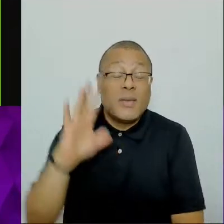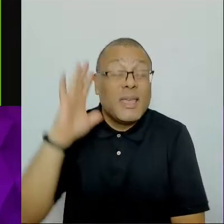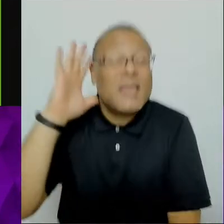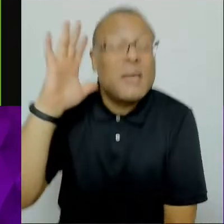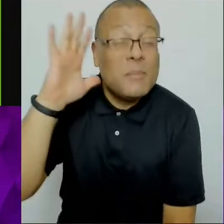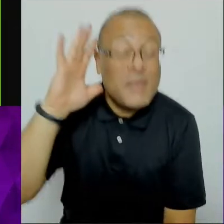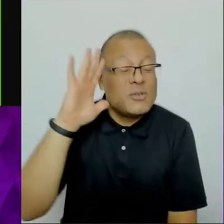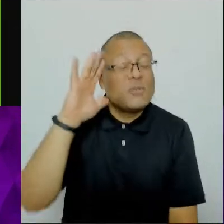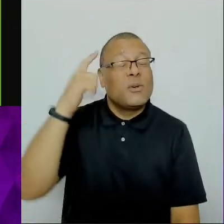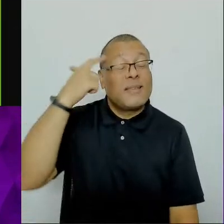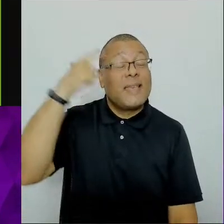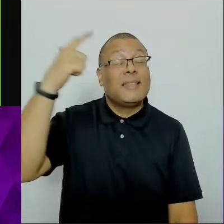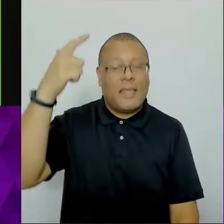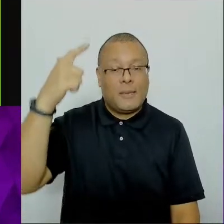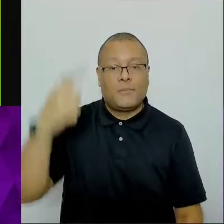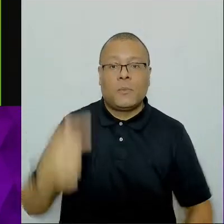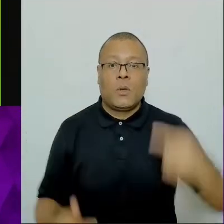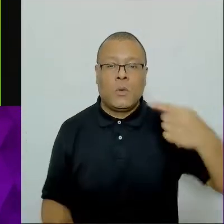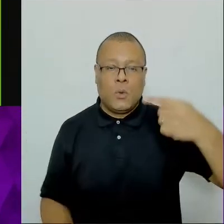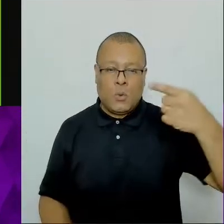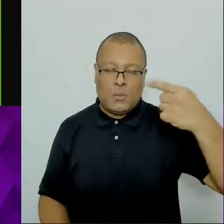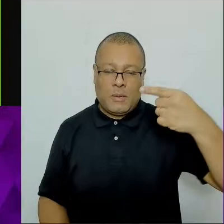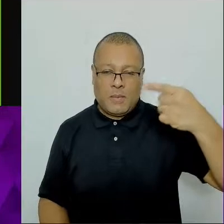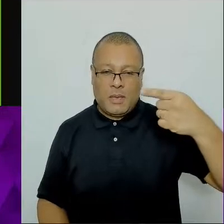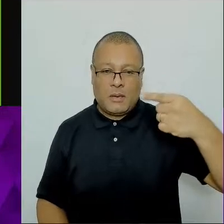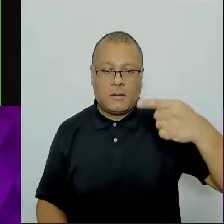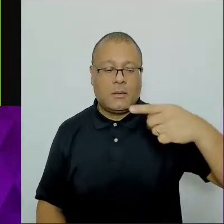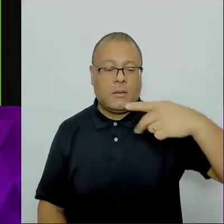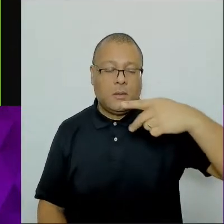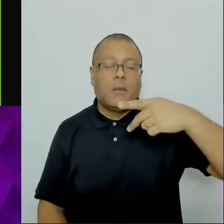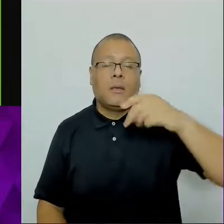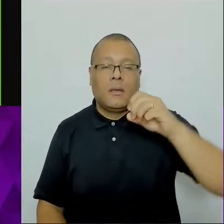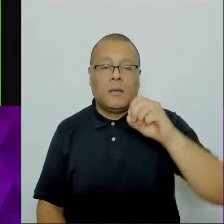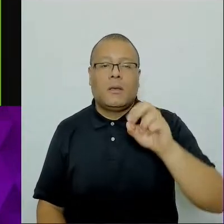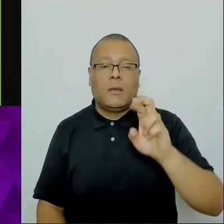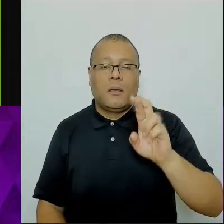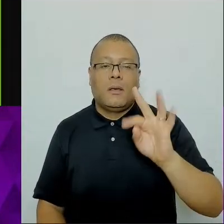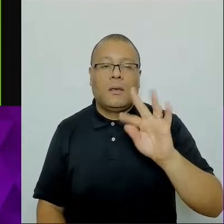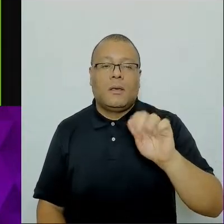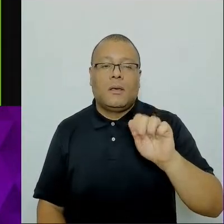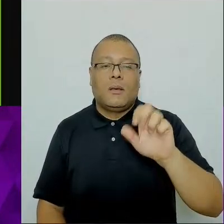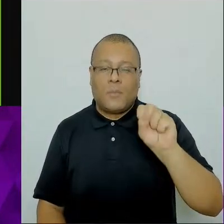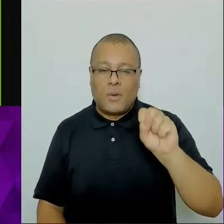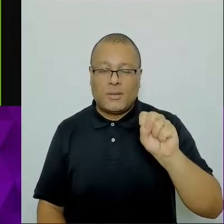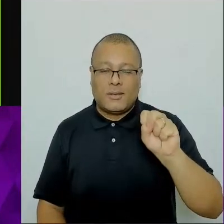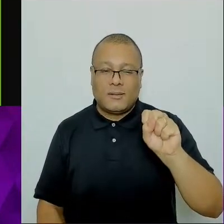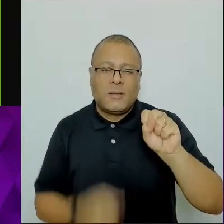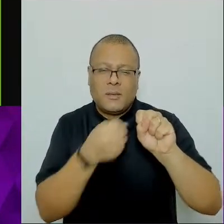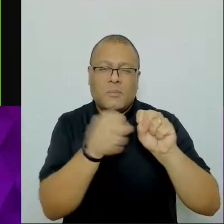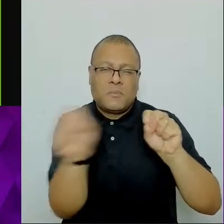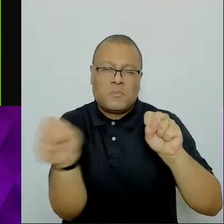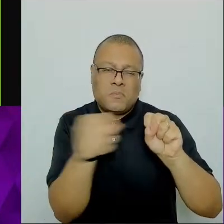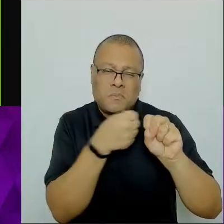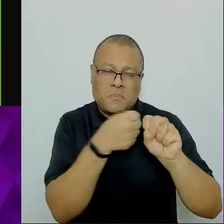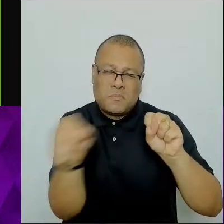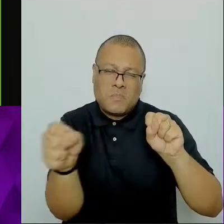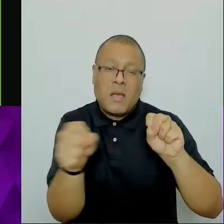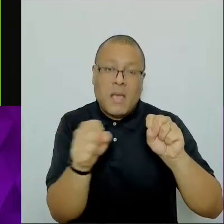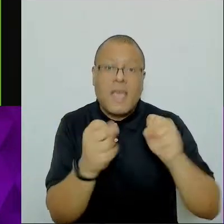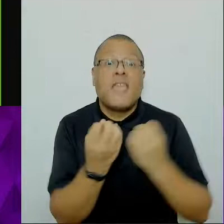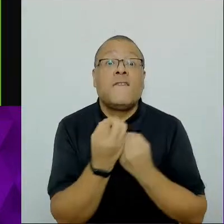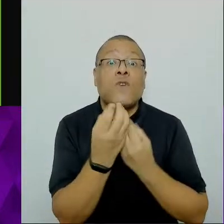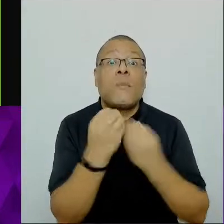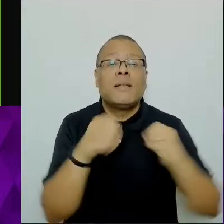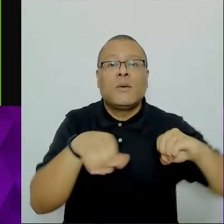dele. O primeiro que a gente tem aqui são as portas. E a gente pode ver elas como uma porta de entrada mesmo,